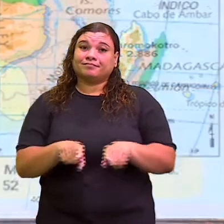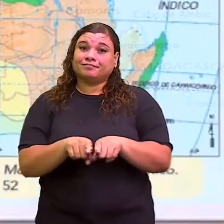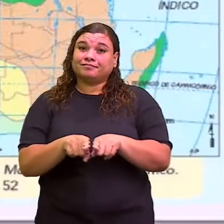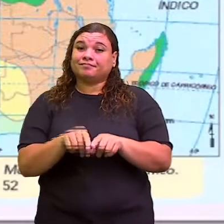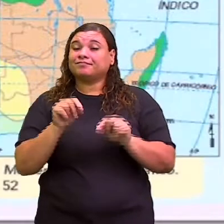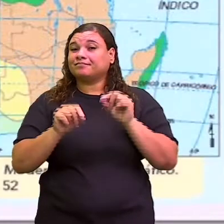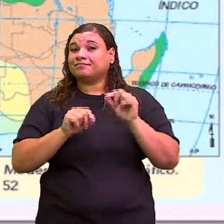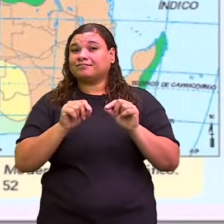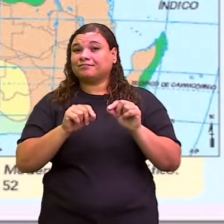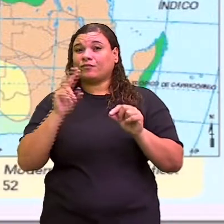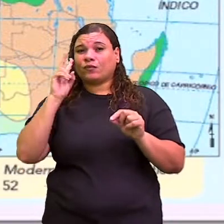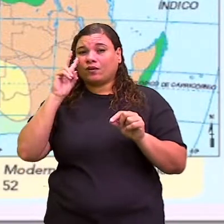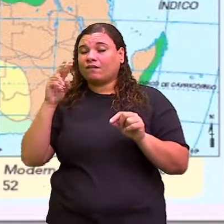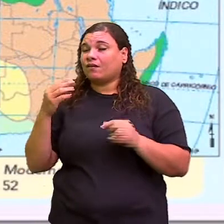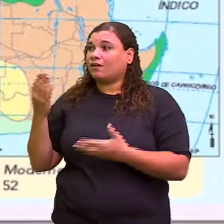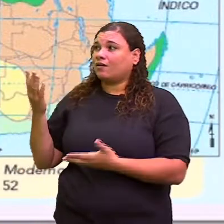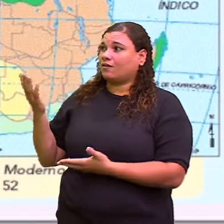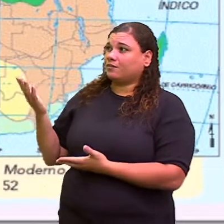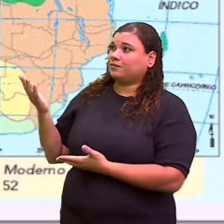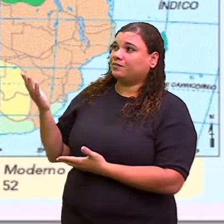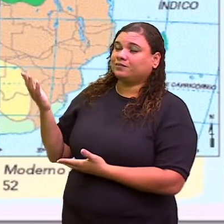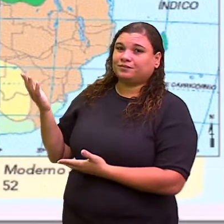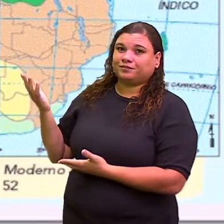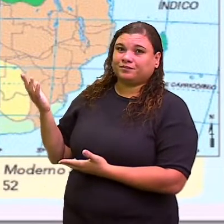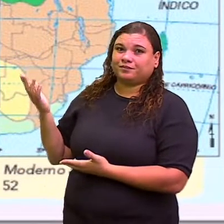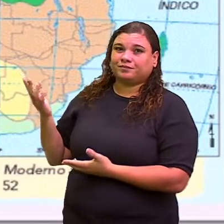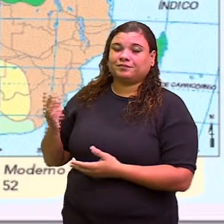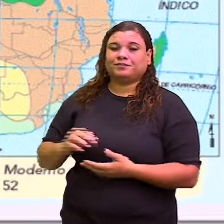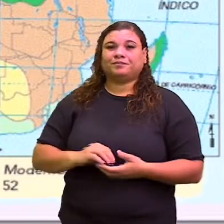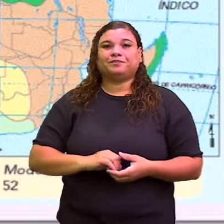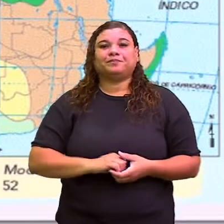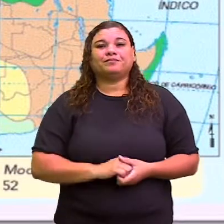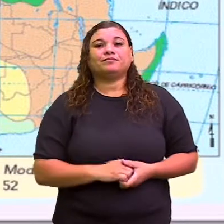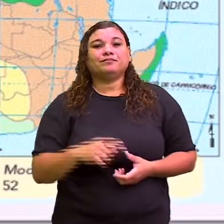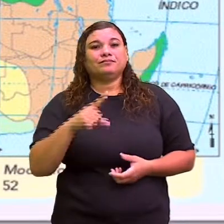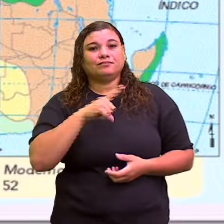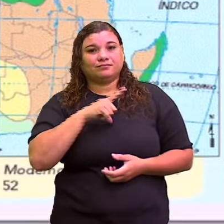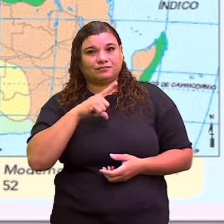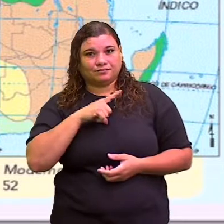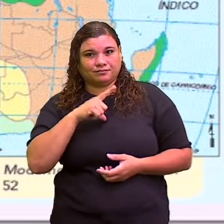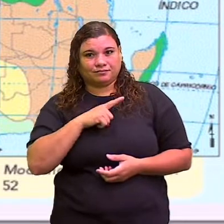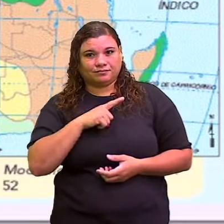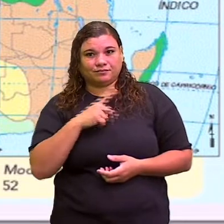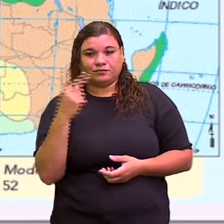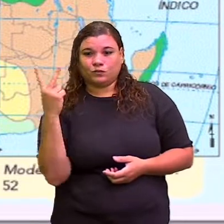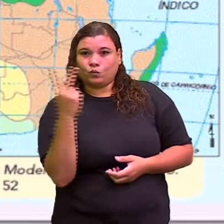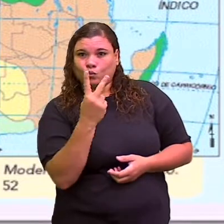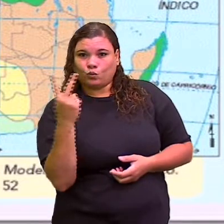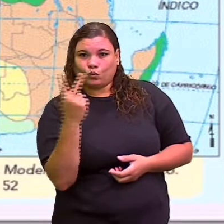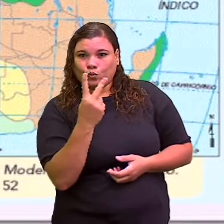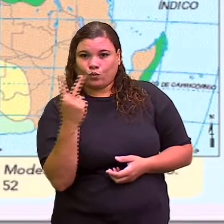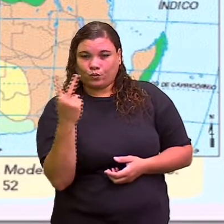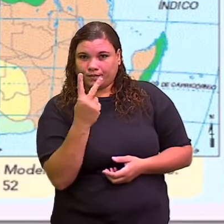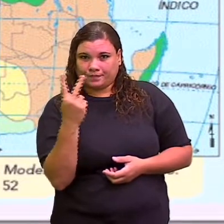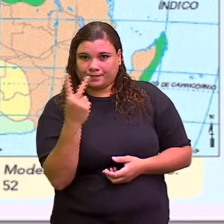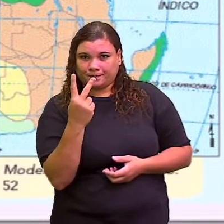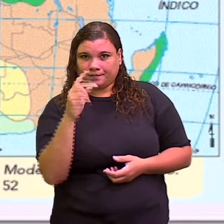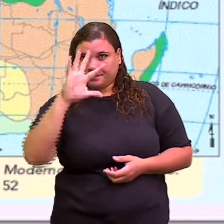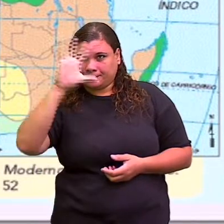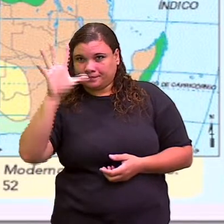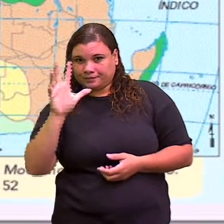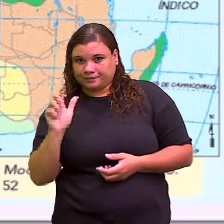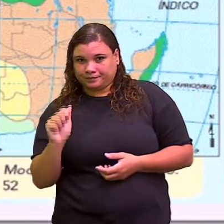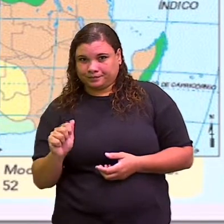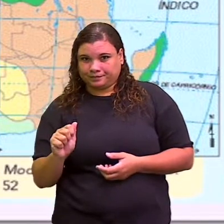importante. Você observa o seguinte, nós temos um mapa mostrando